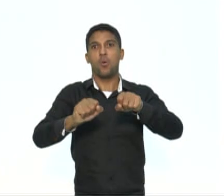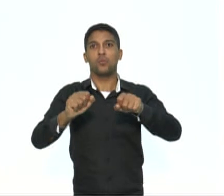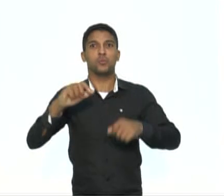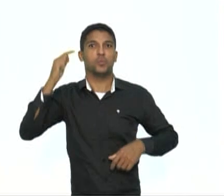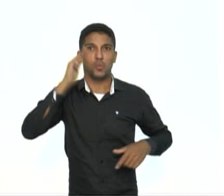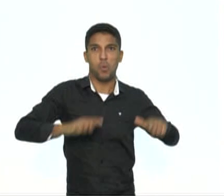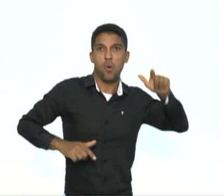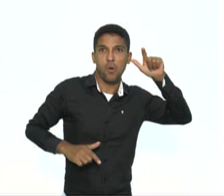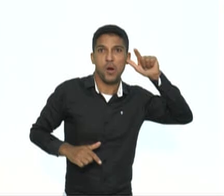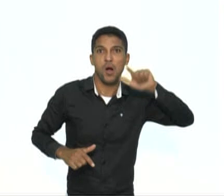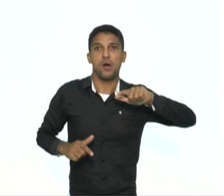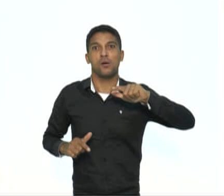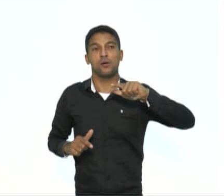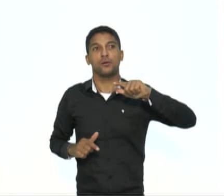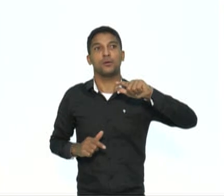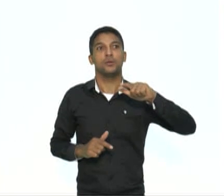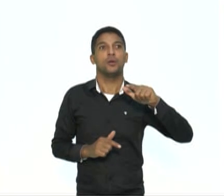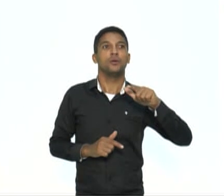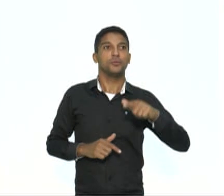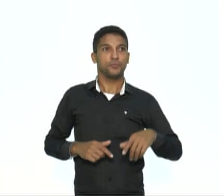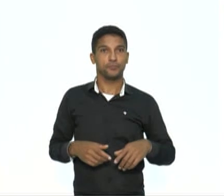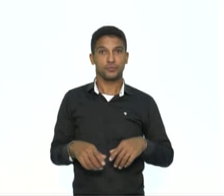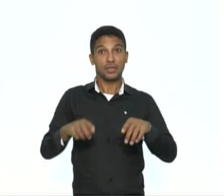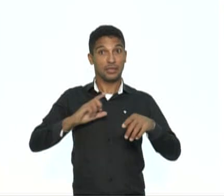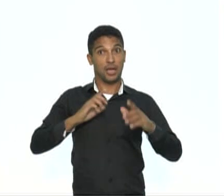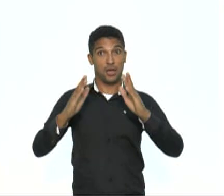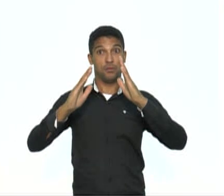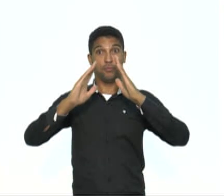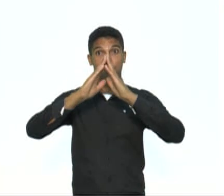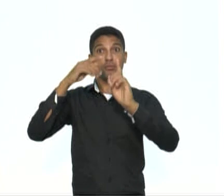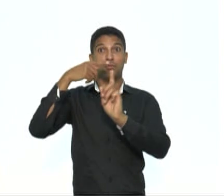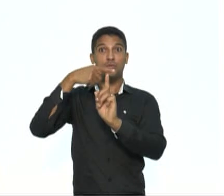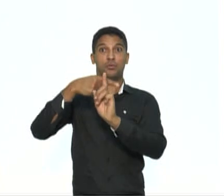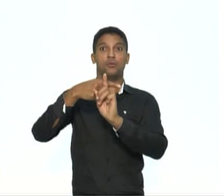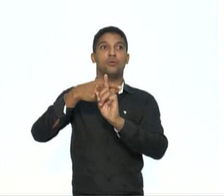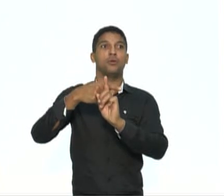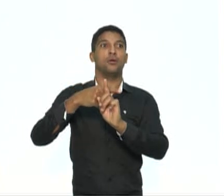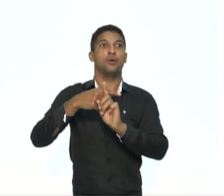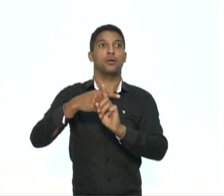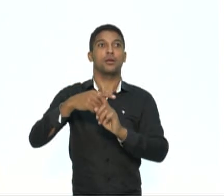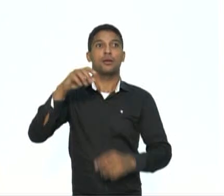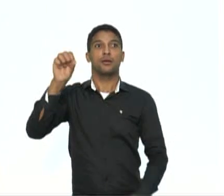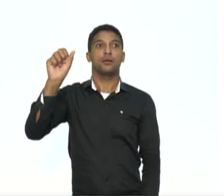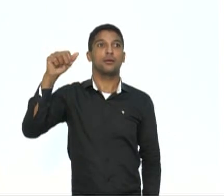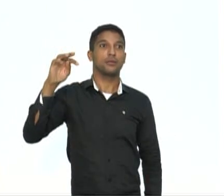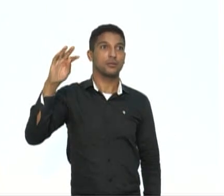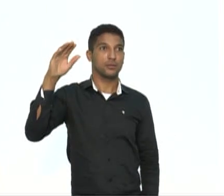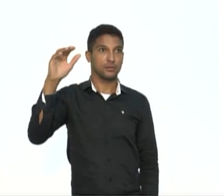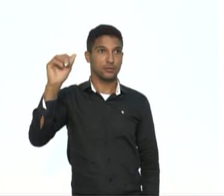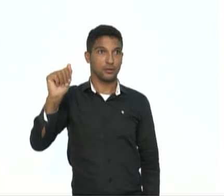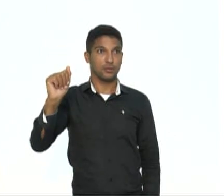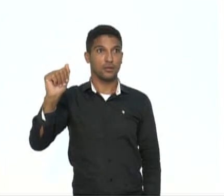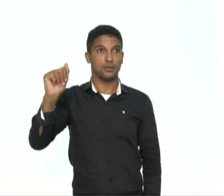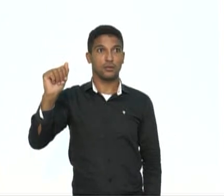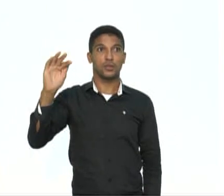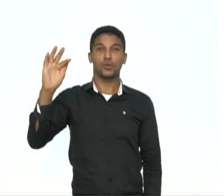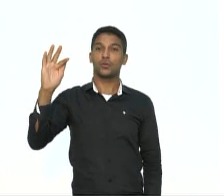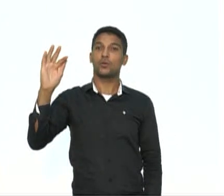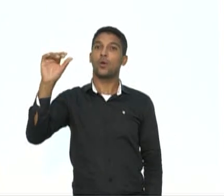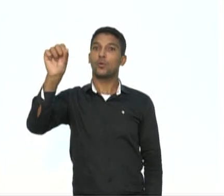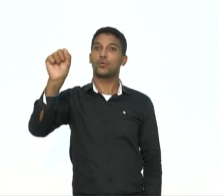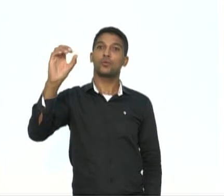com a construção da Catedral de Santa Sofia, hoje Hagia Sophia, tá? É uma mesquita do século VI pelo